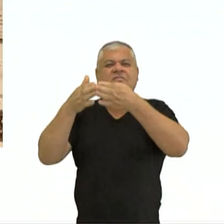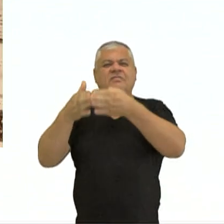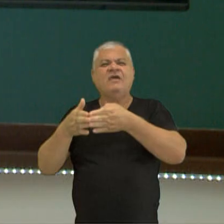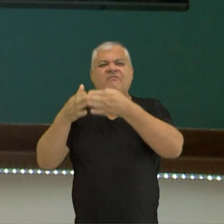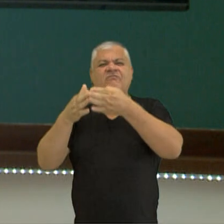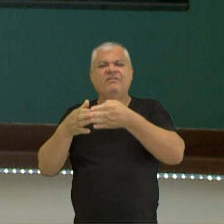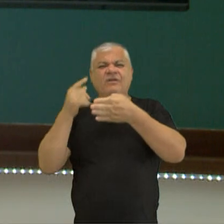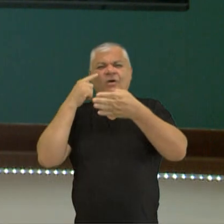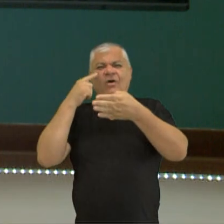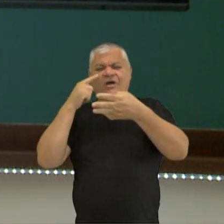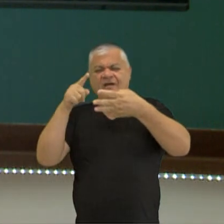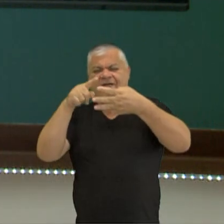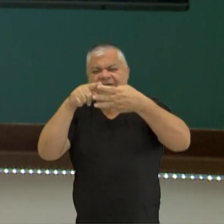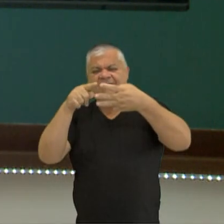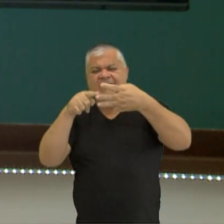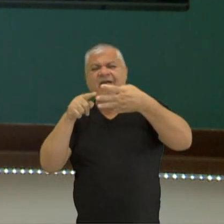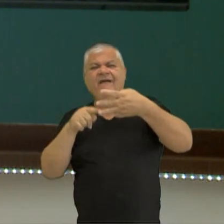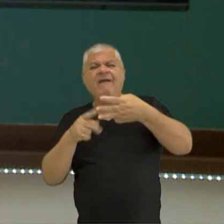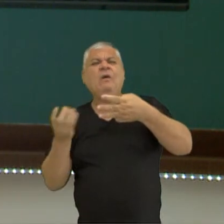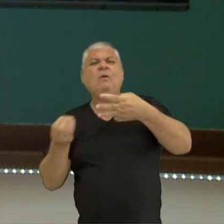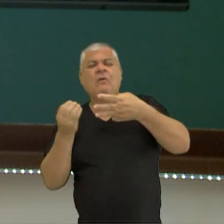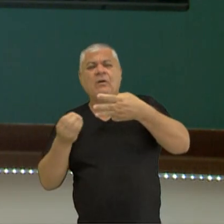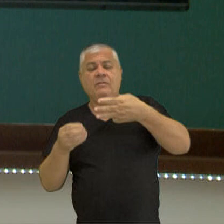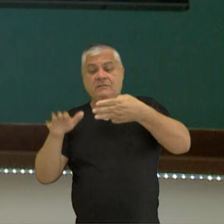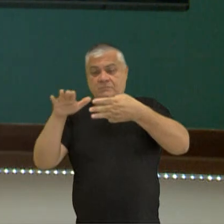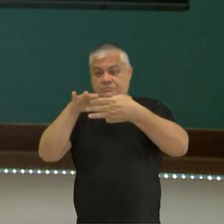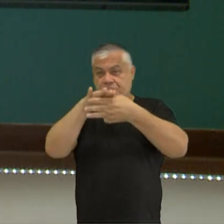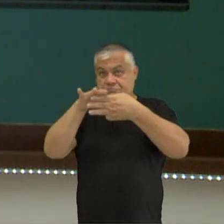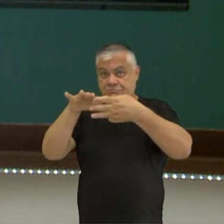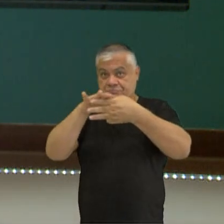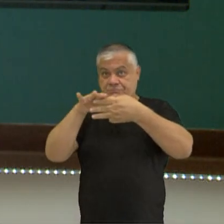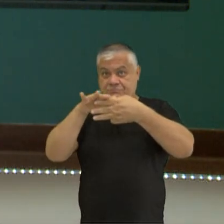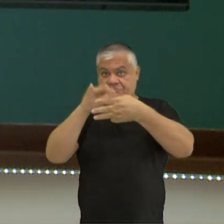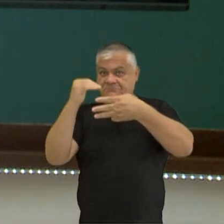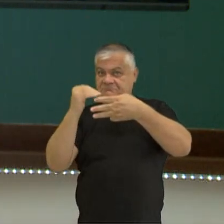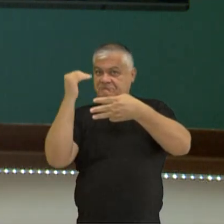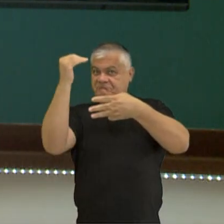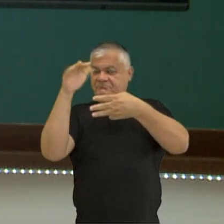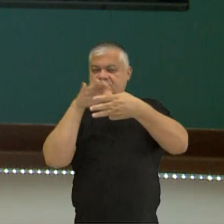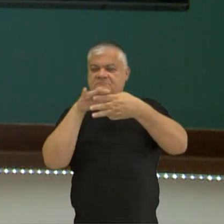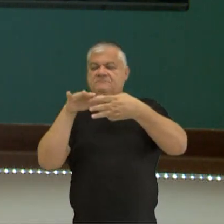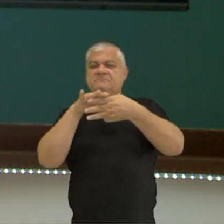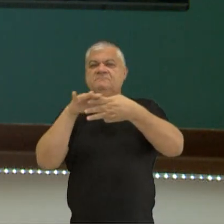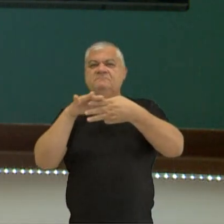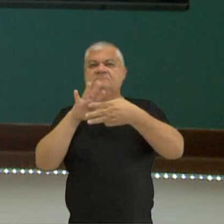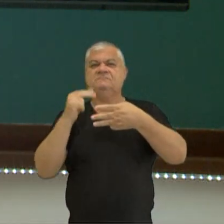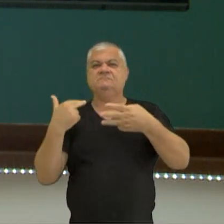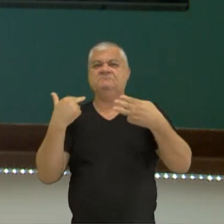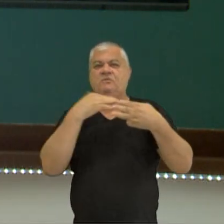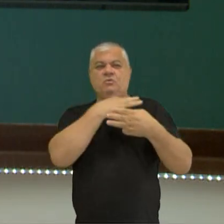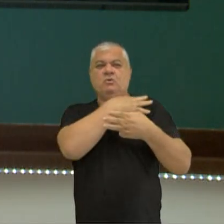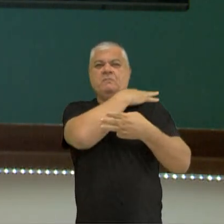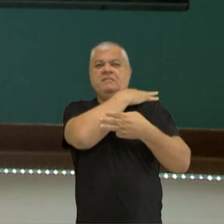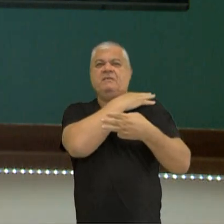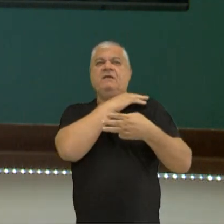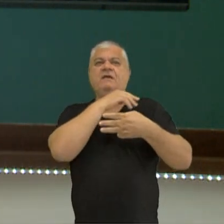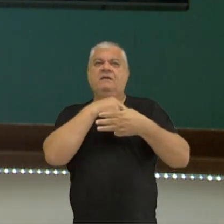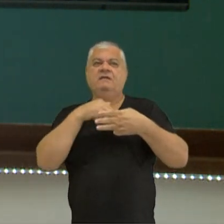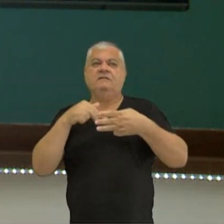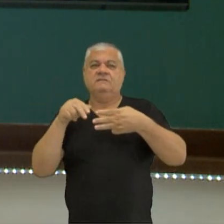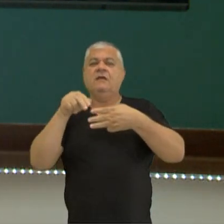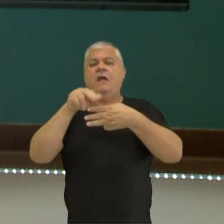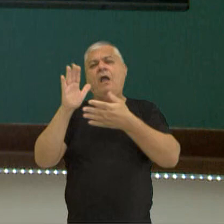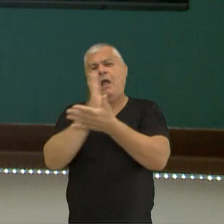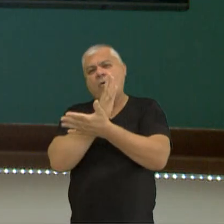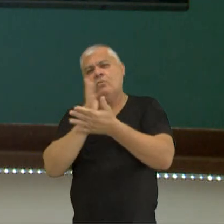era a distribuição ali dentro dos navios. Então a parte superior ali de quem comandava os navios e alguns escravos na parte